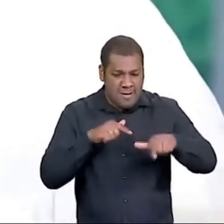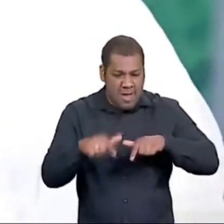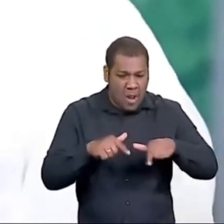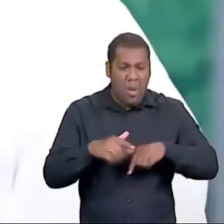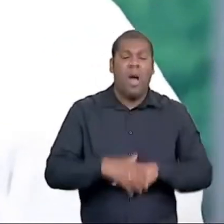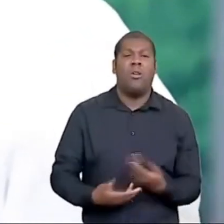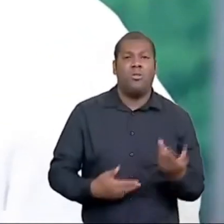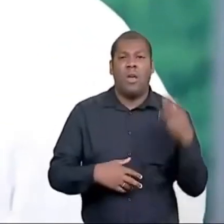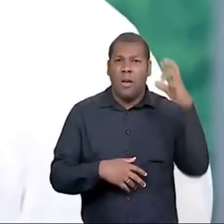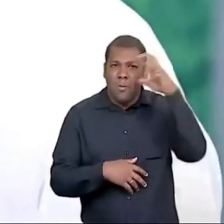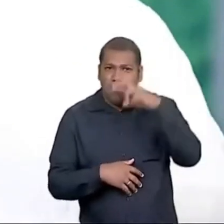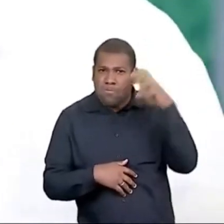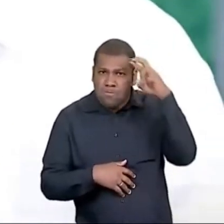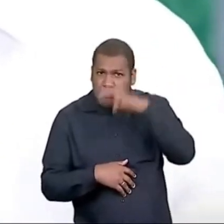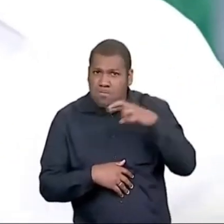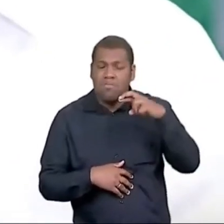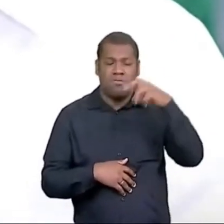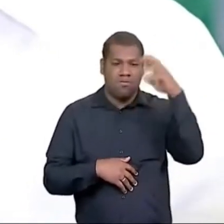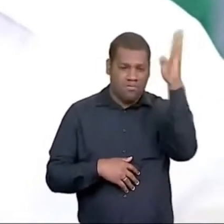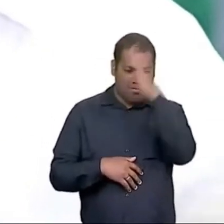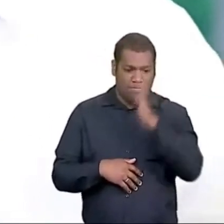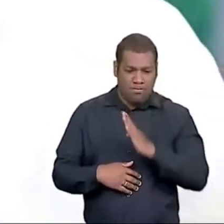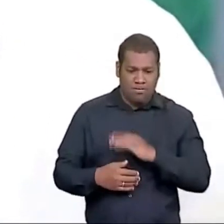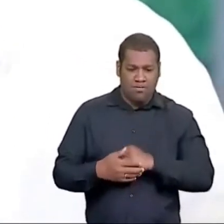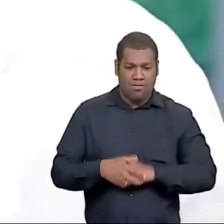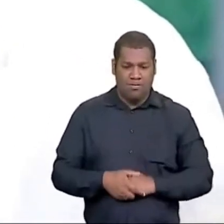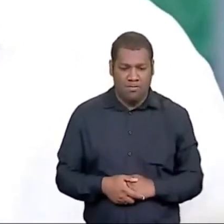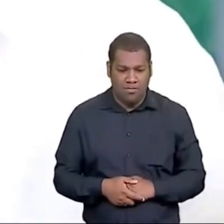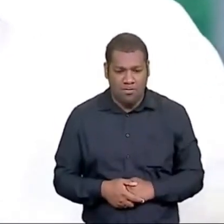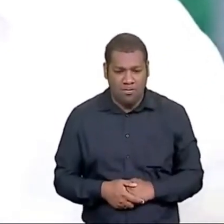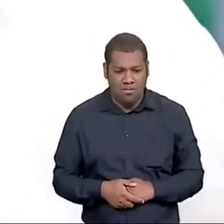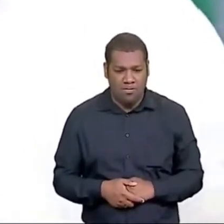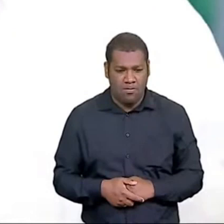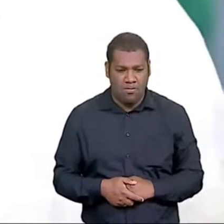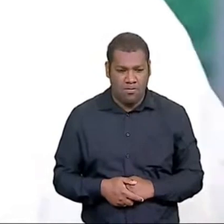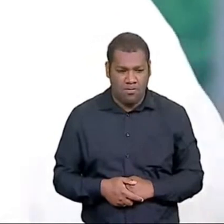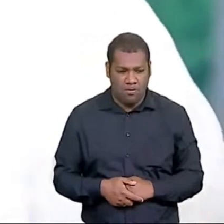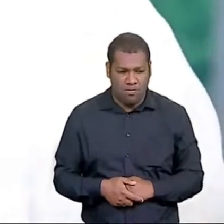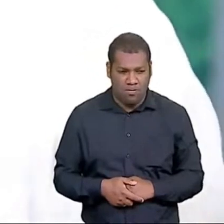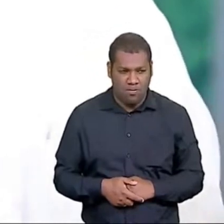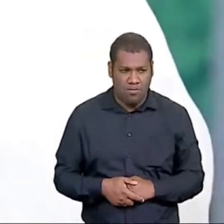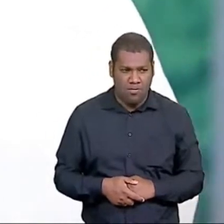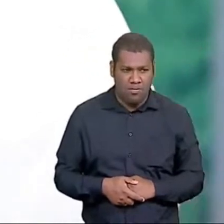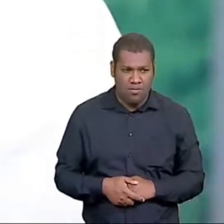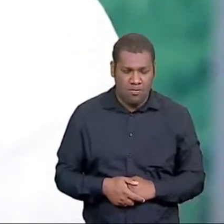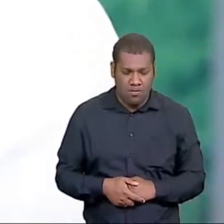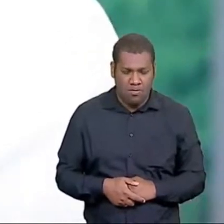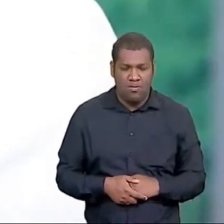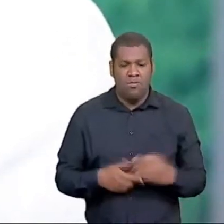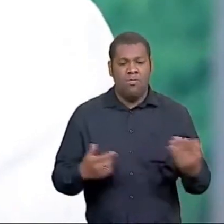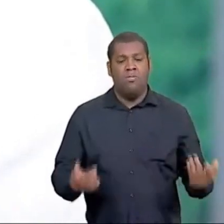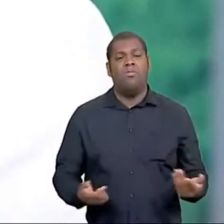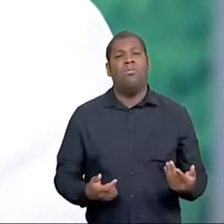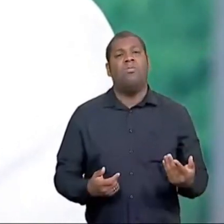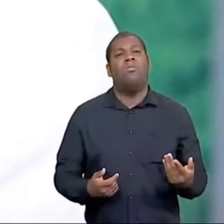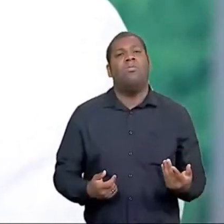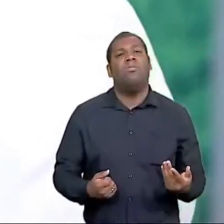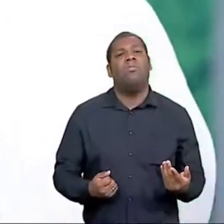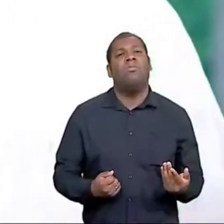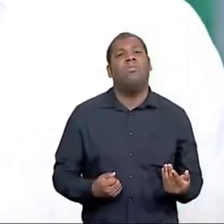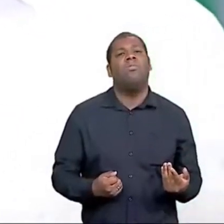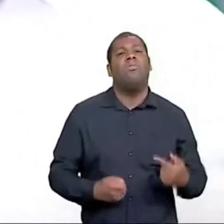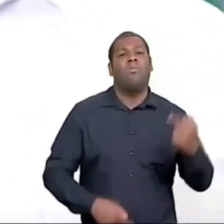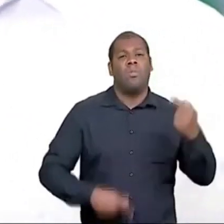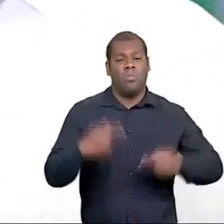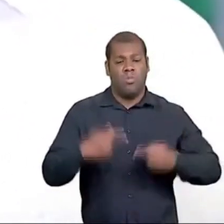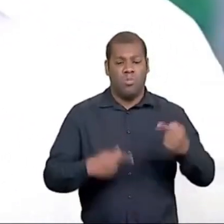para nós, ele será a vanguarda e o instrumento da execução das nossas políticas públicas.